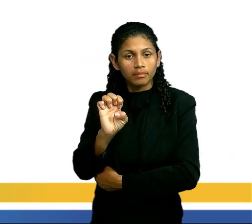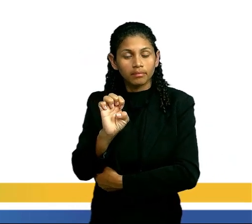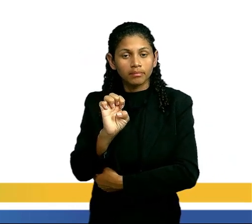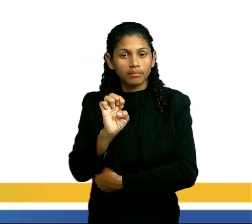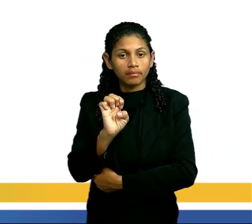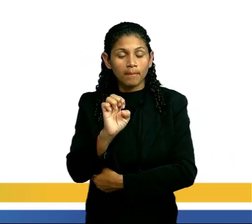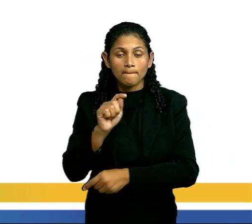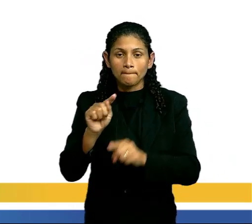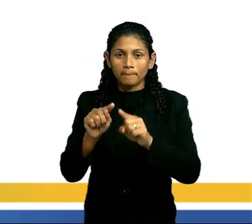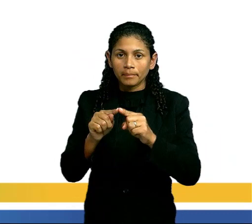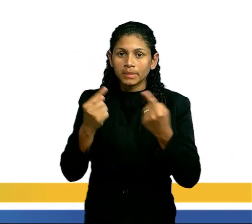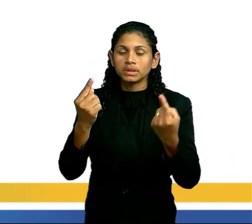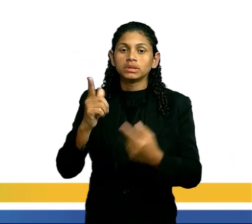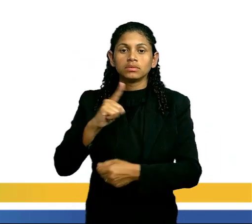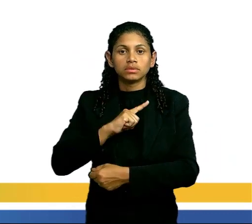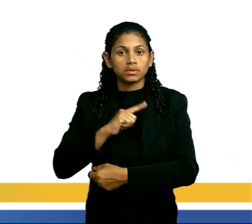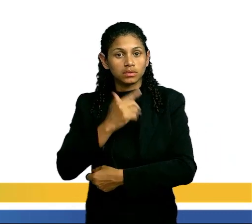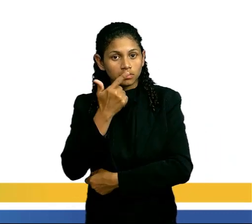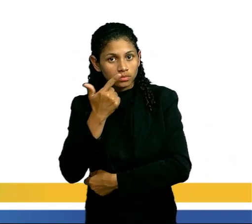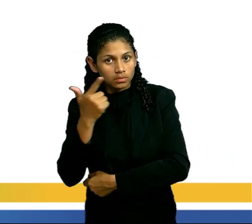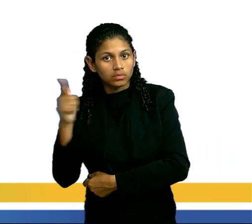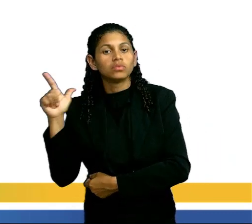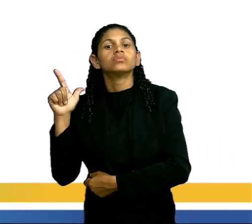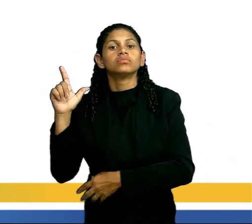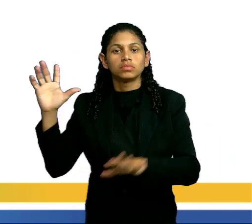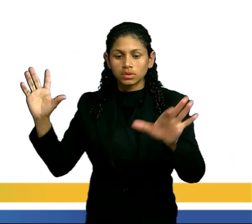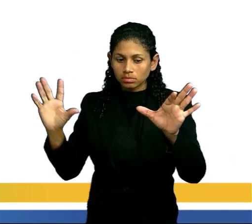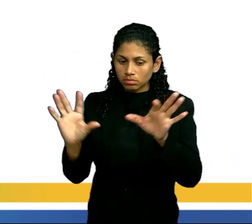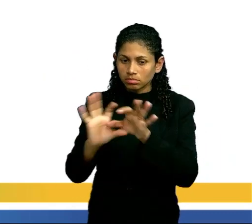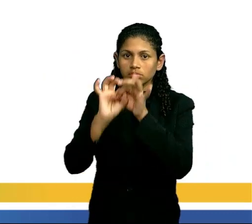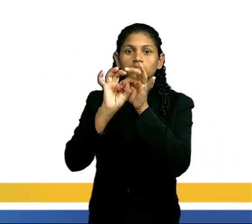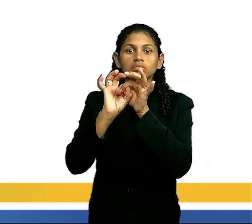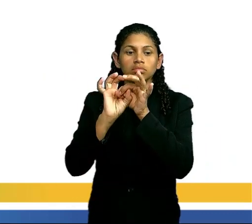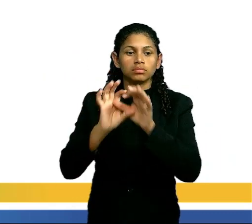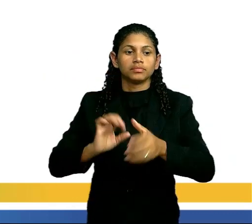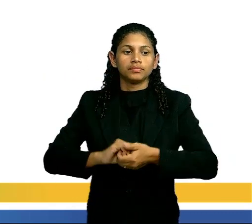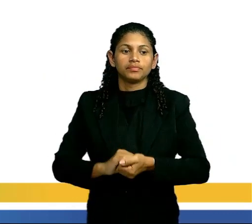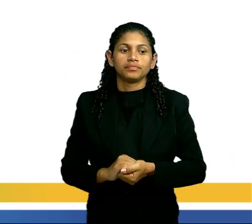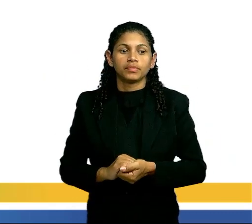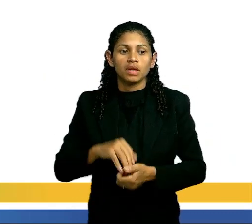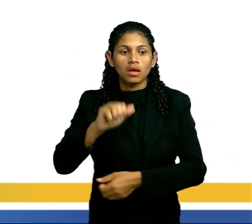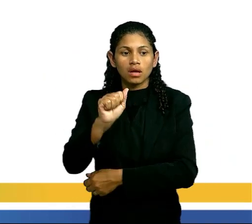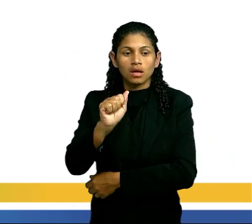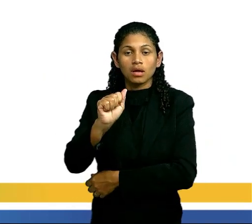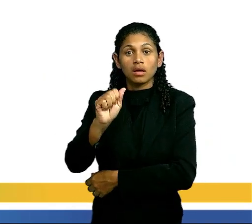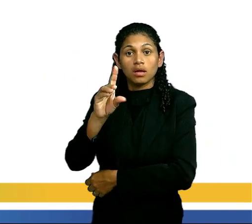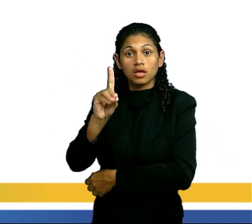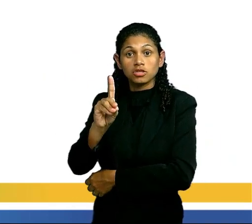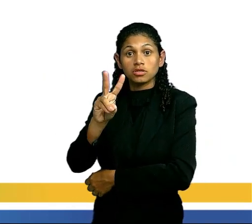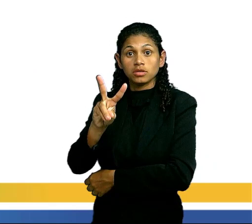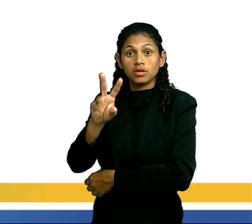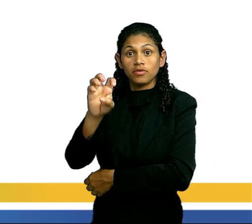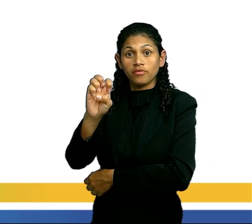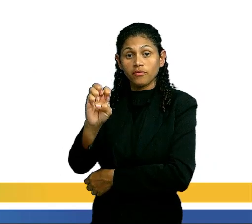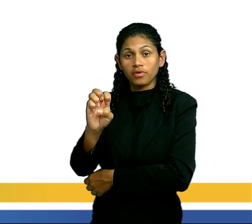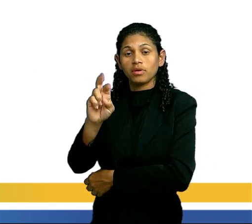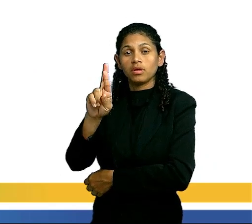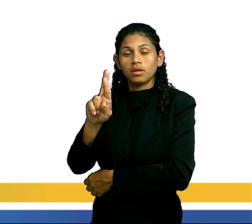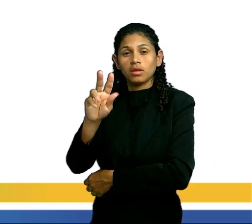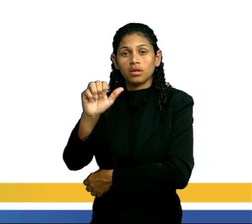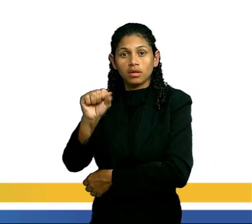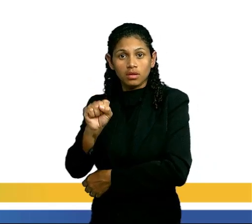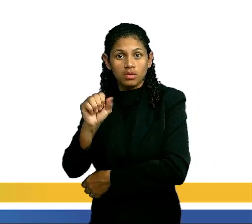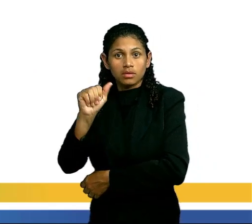Mas existem outras, como você pode verificar aí. As adversativas, como o próprio nome já diz, é aquela